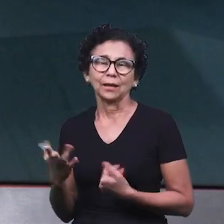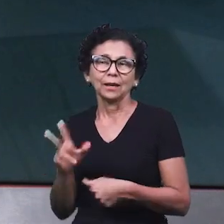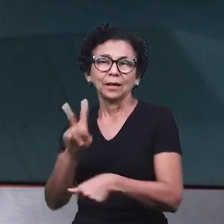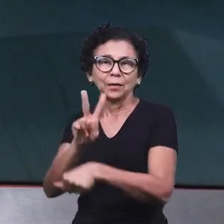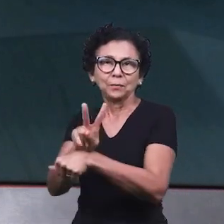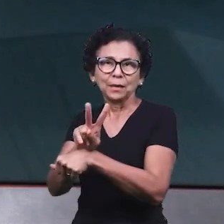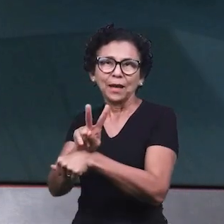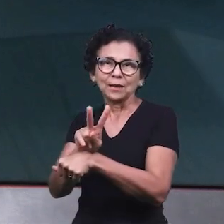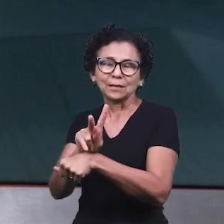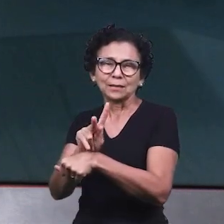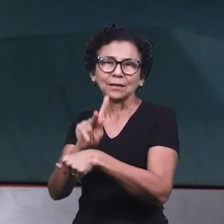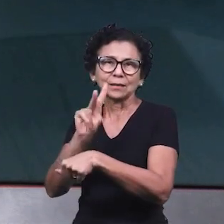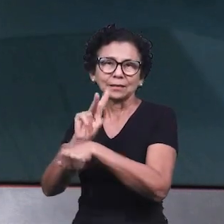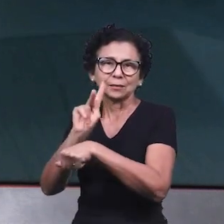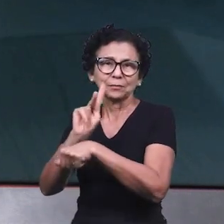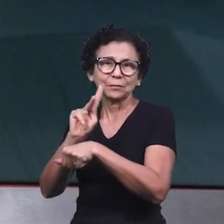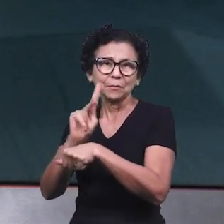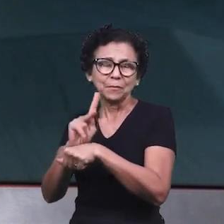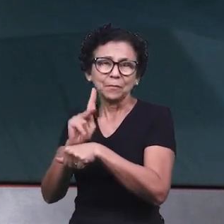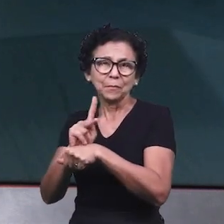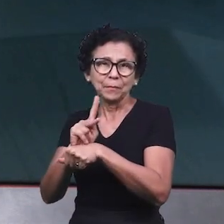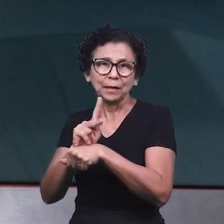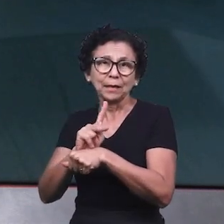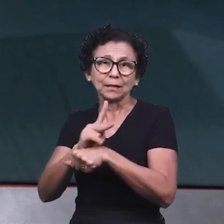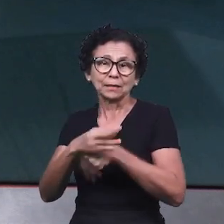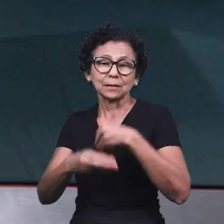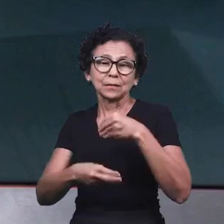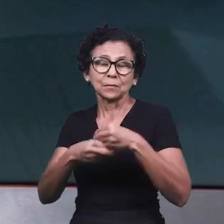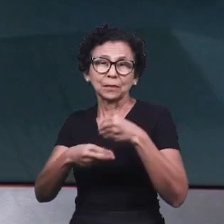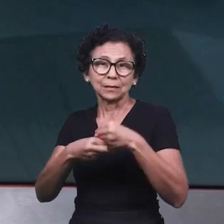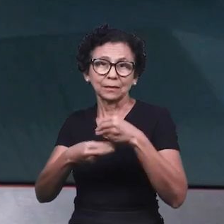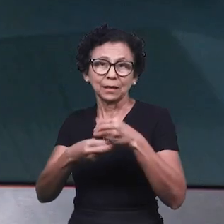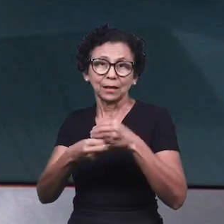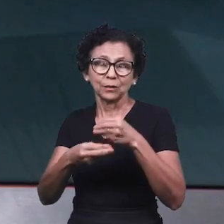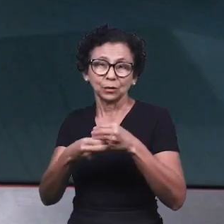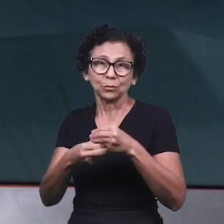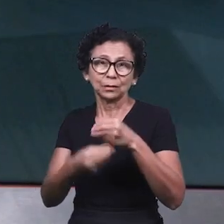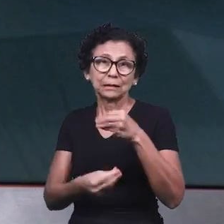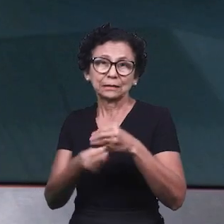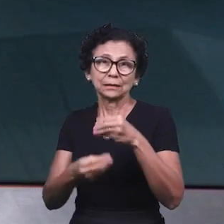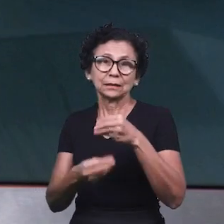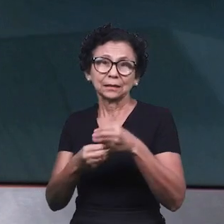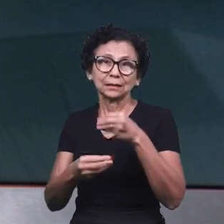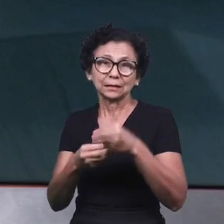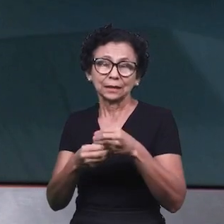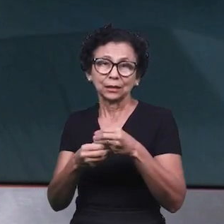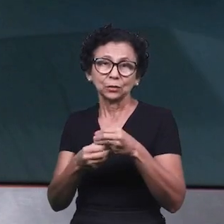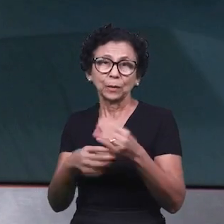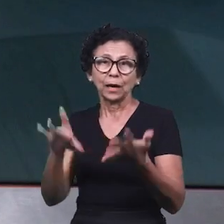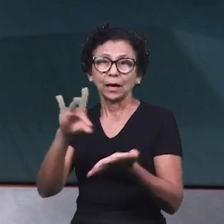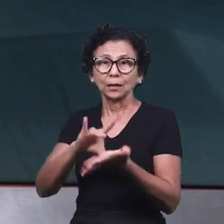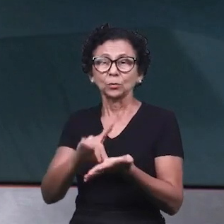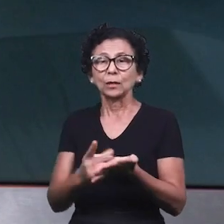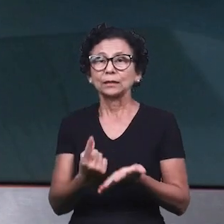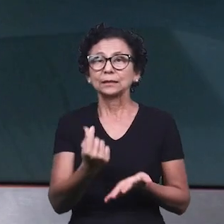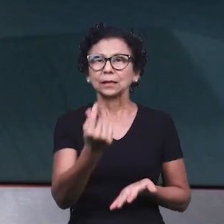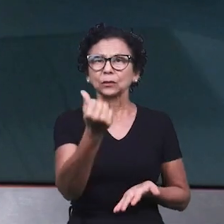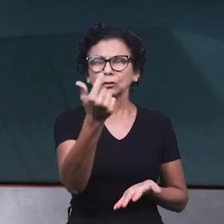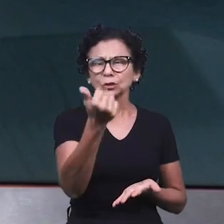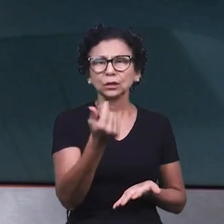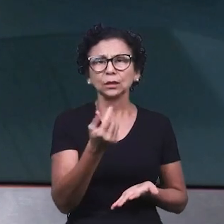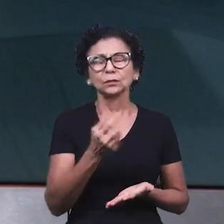para ele, ou seja, render valores. Por isso, essa taxa de